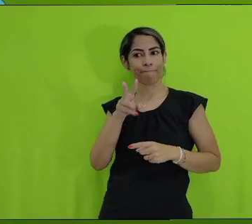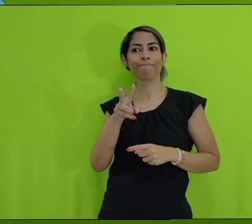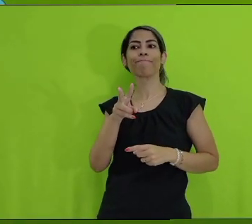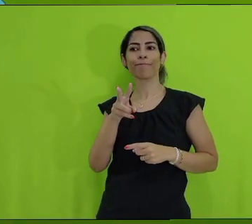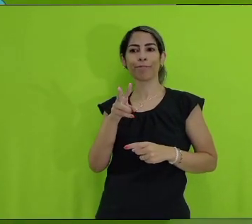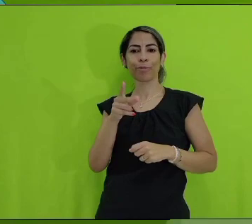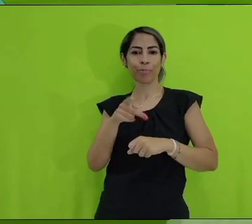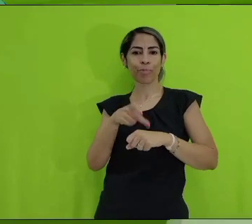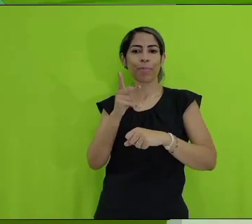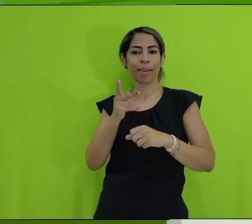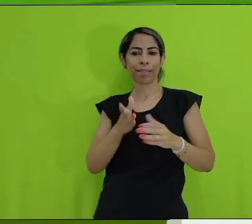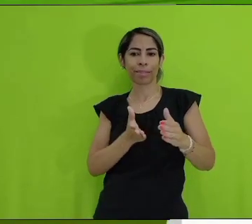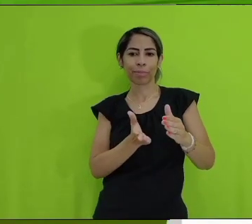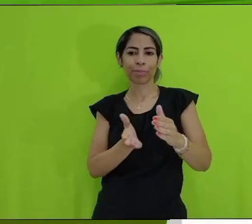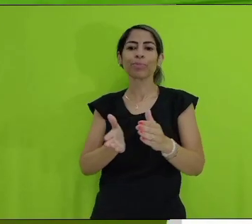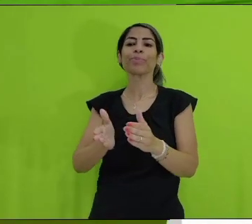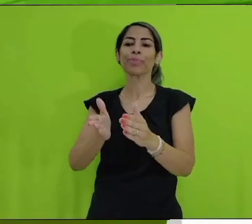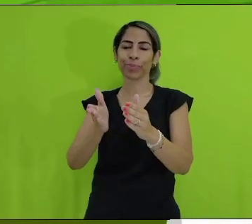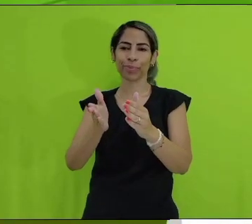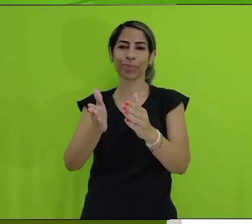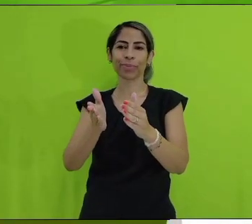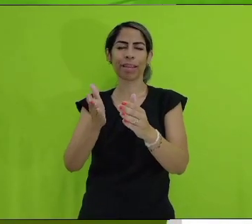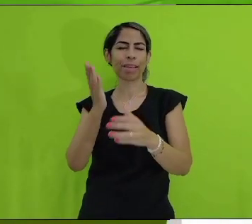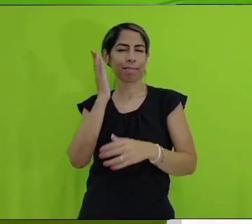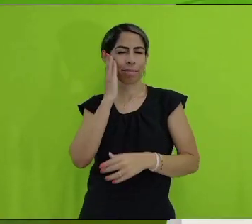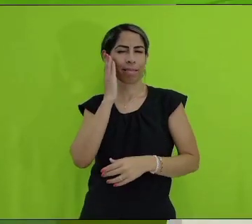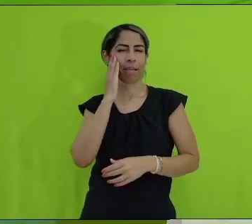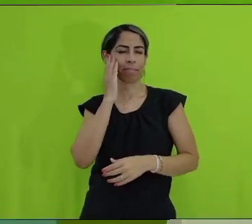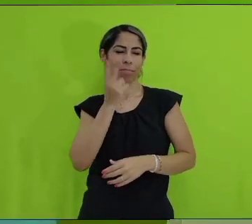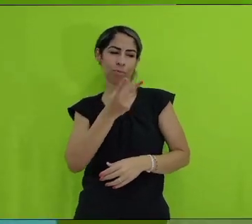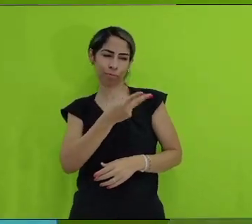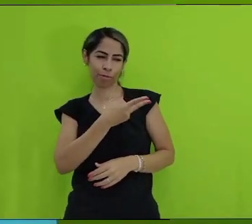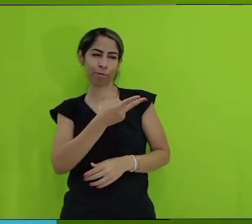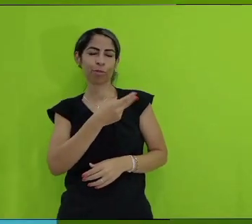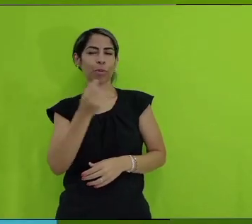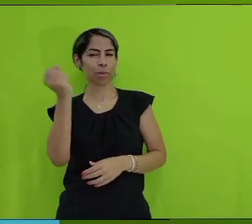o bastante para seguir as pedras de volta para casa.